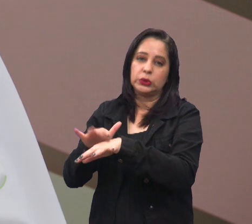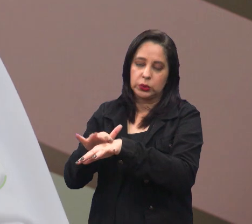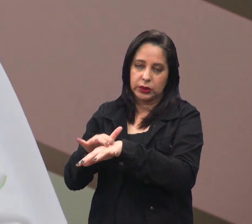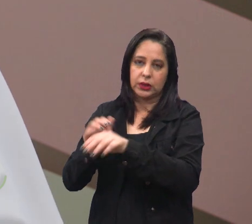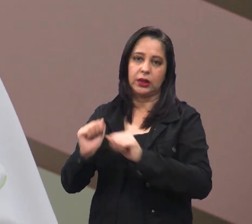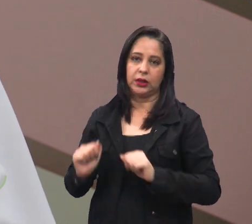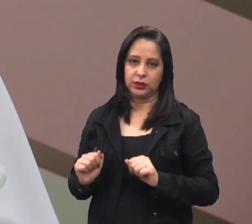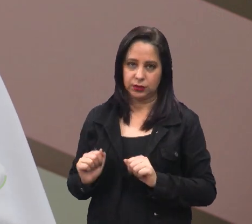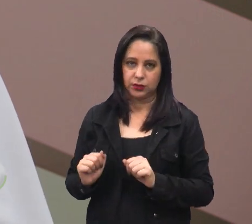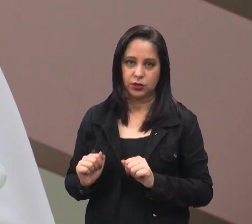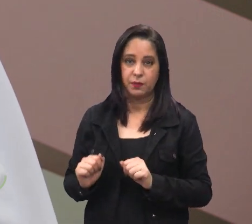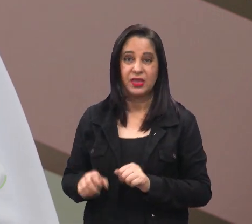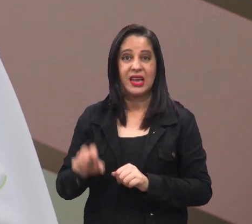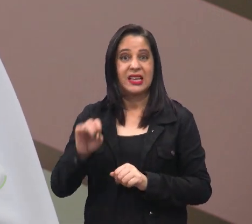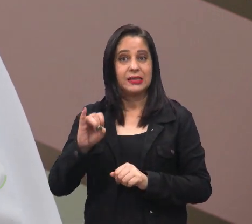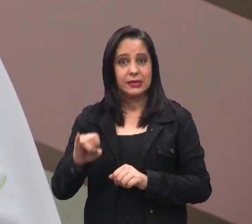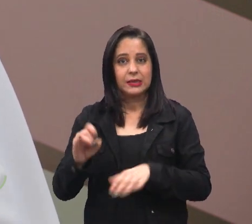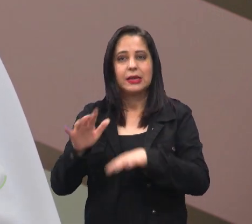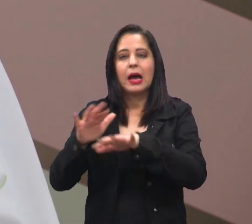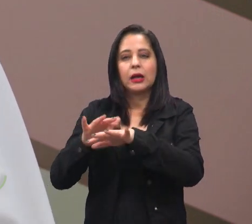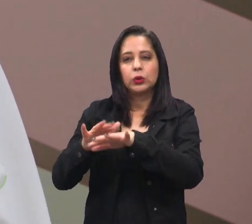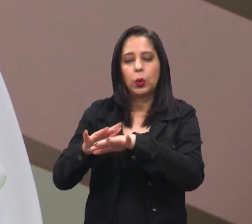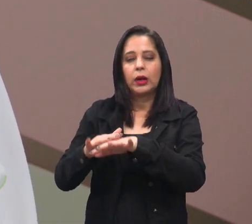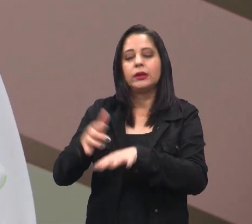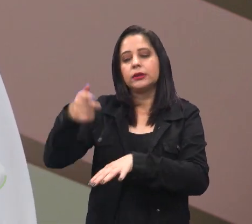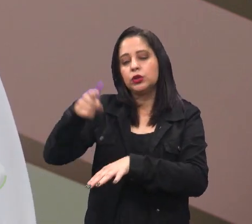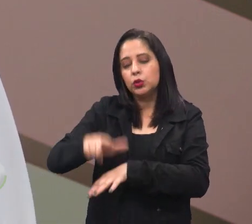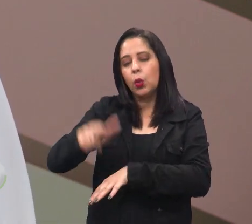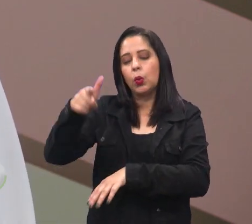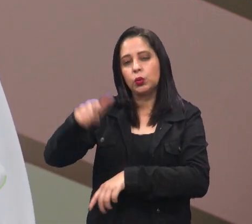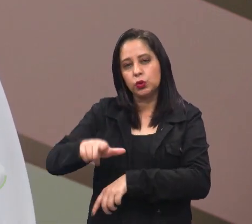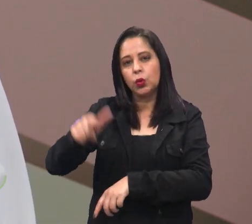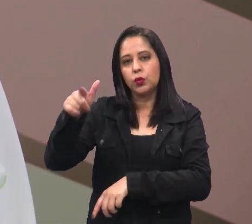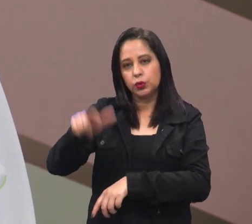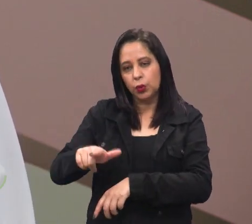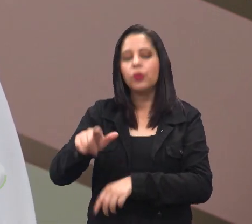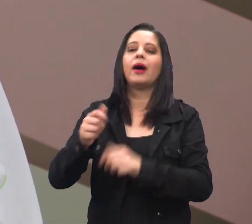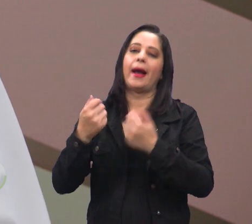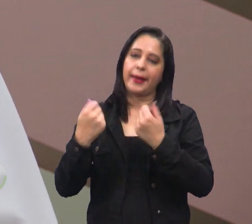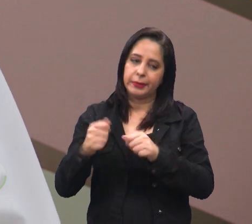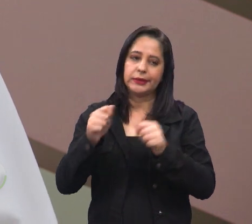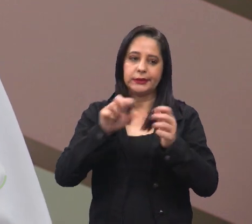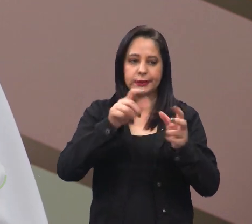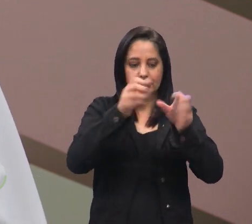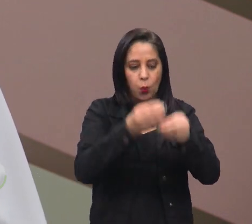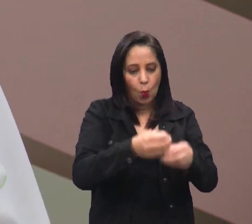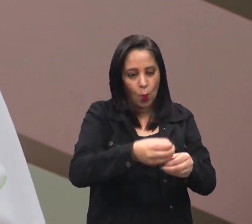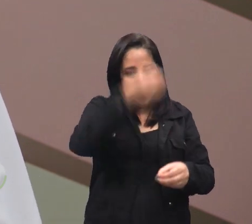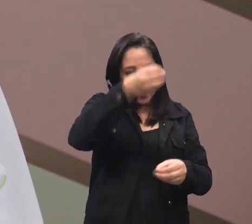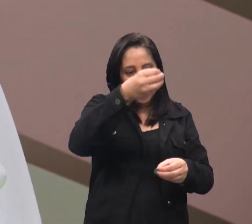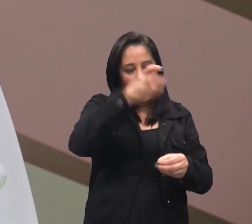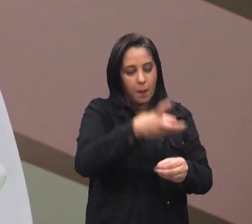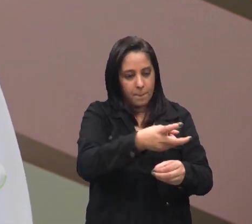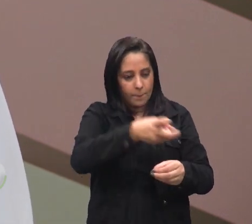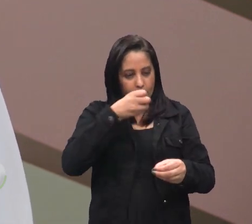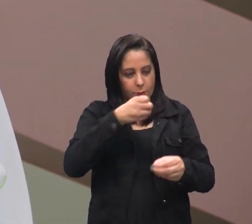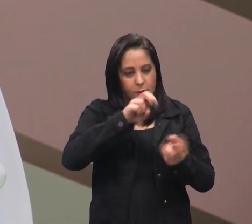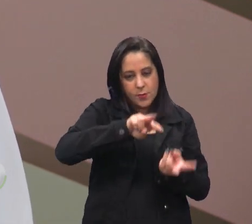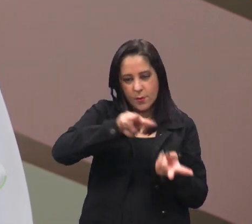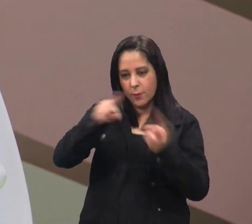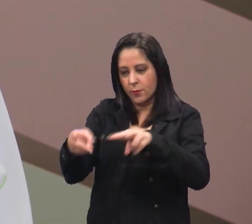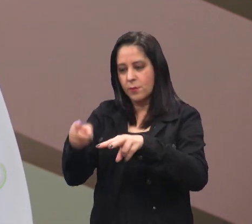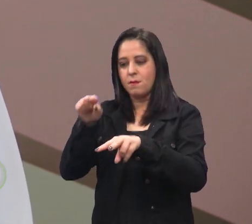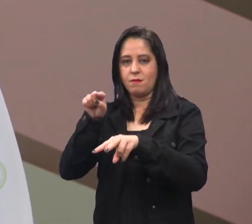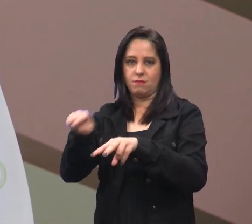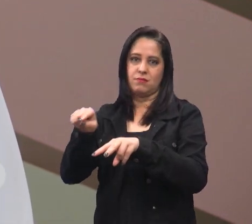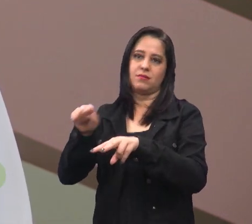risco ou se a doença recai. Então, nesses casos, se indica um transplante de medula óssea halogênico, principalmente para os